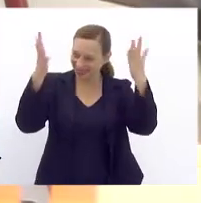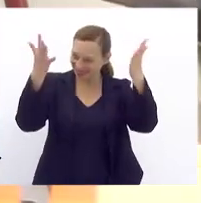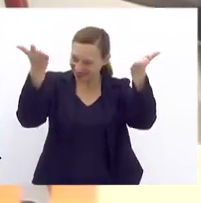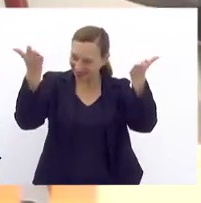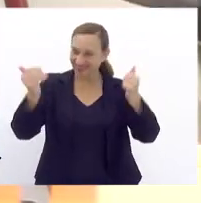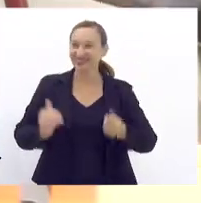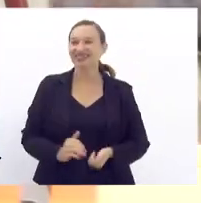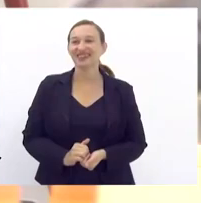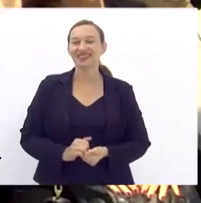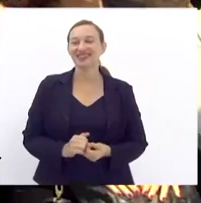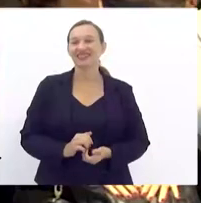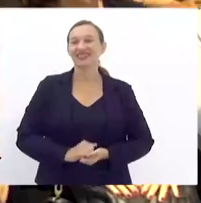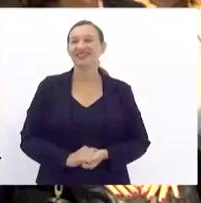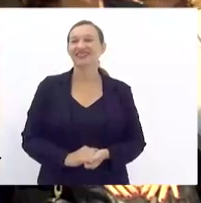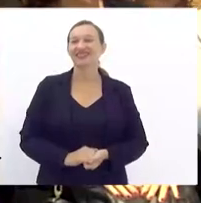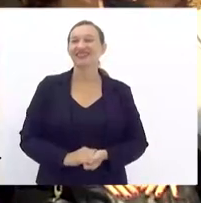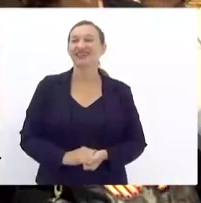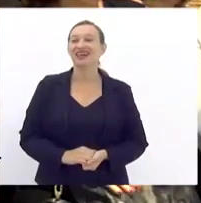Isso é incrível